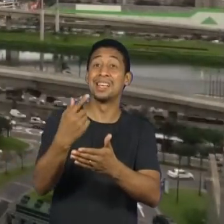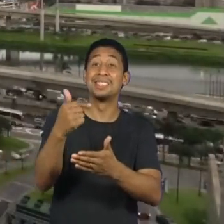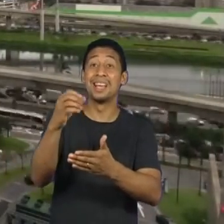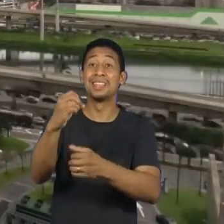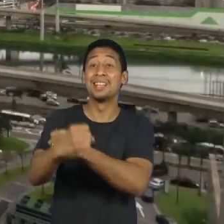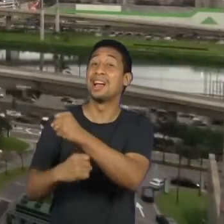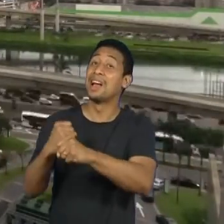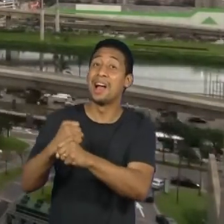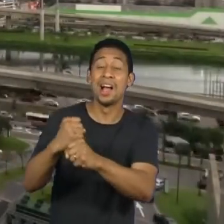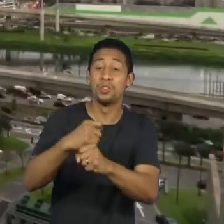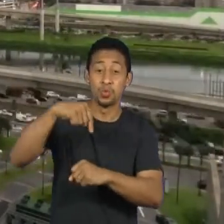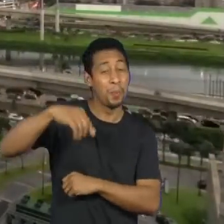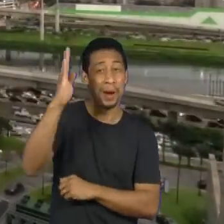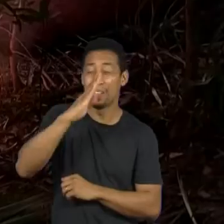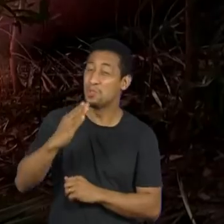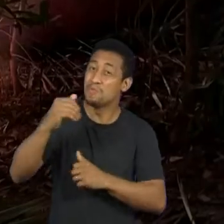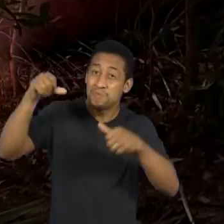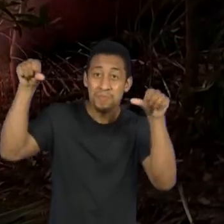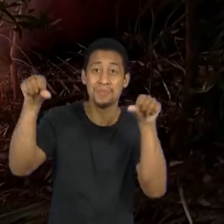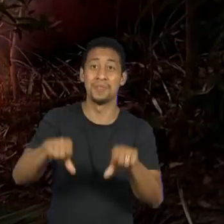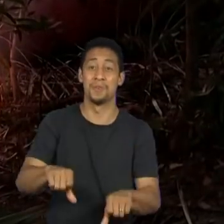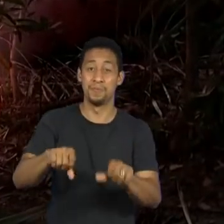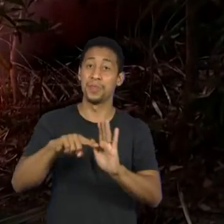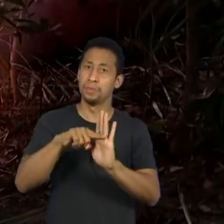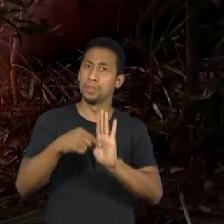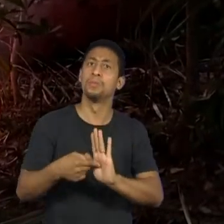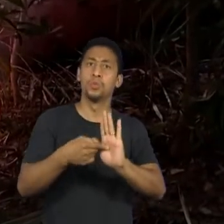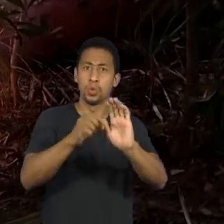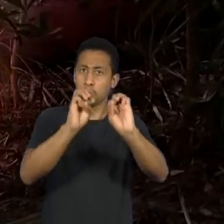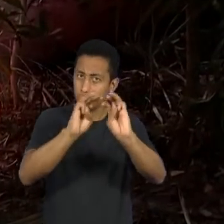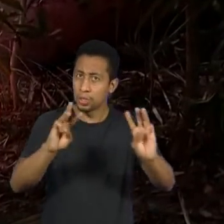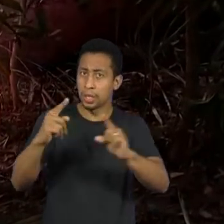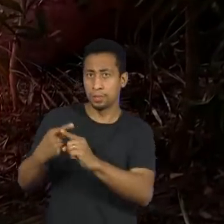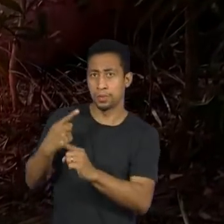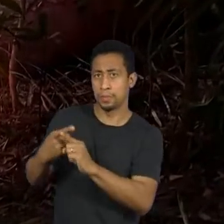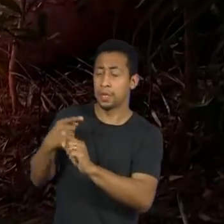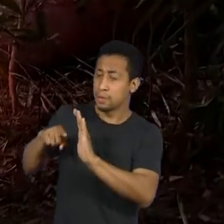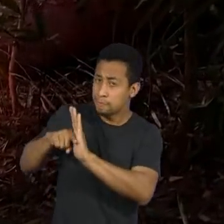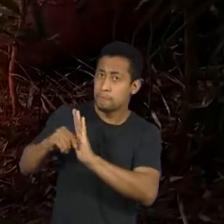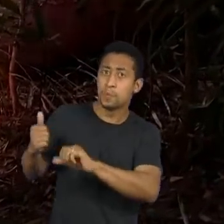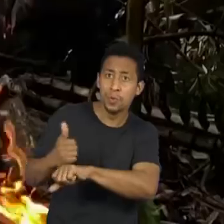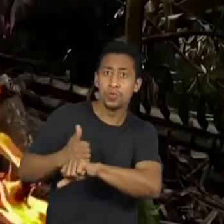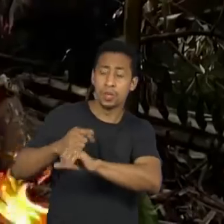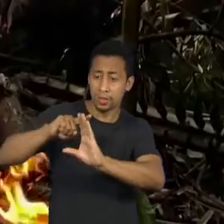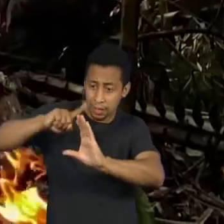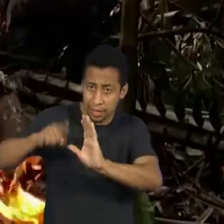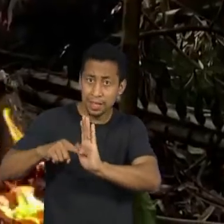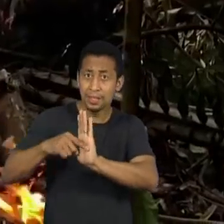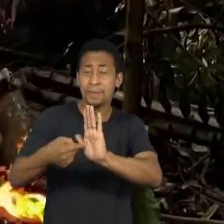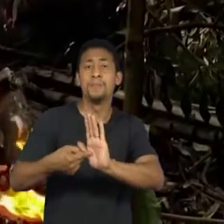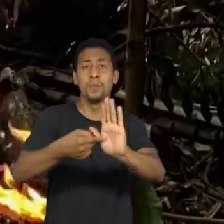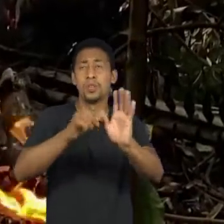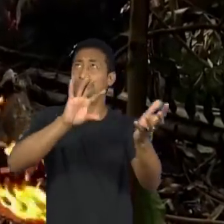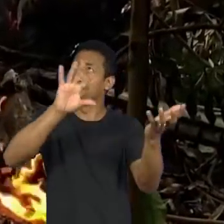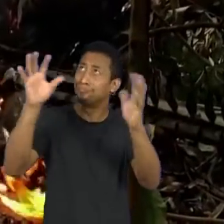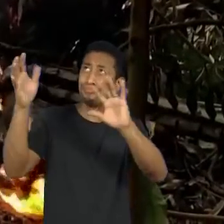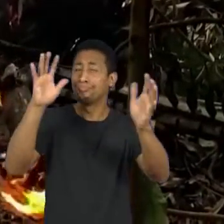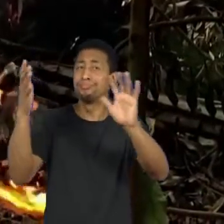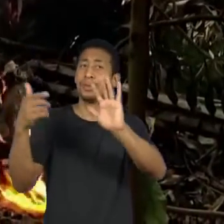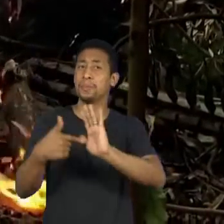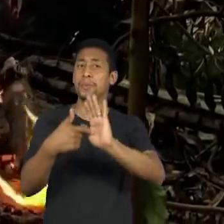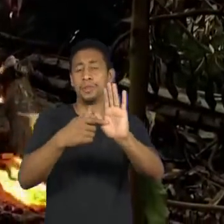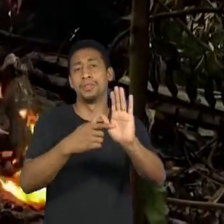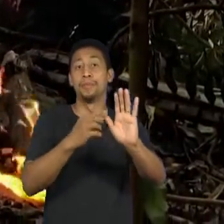anos. O levantamento é da Carbon Brief, site britânico especializado em ciência e mudanças climáticas.